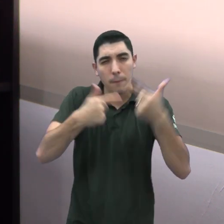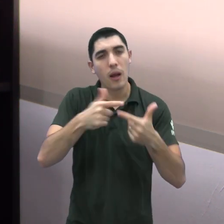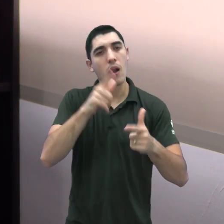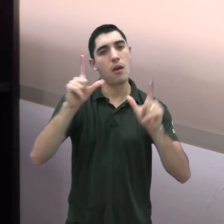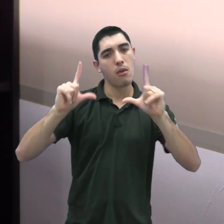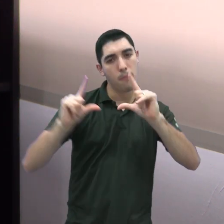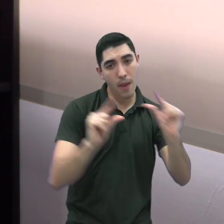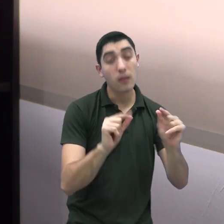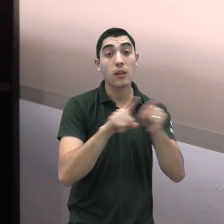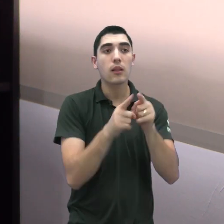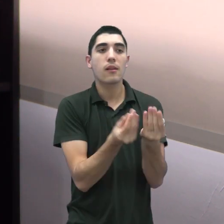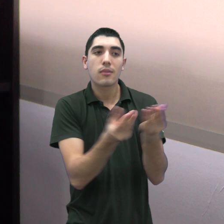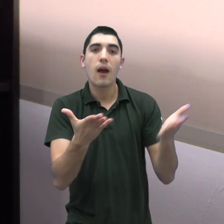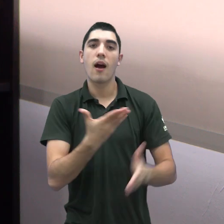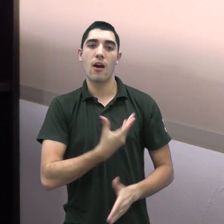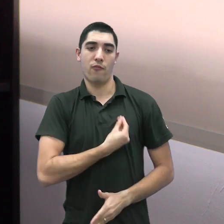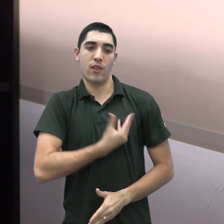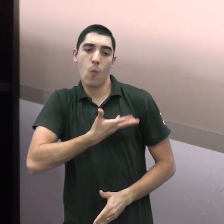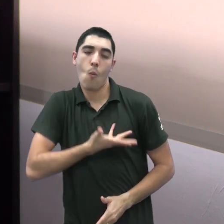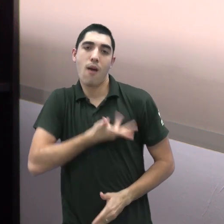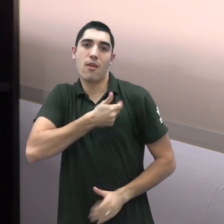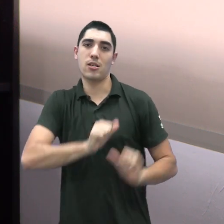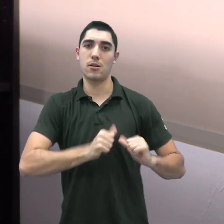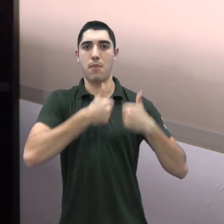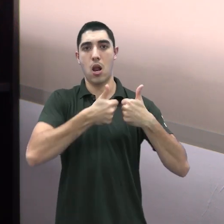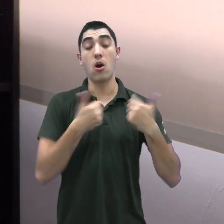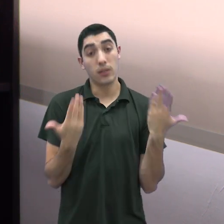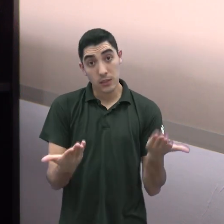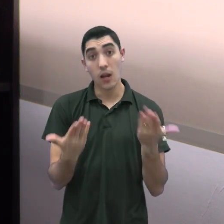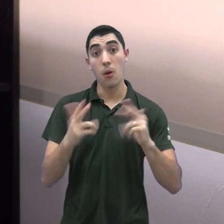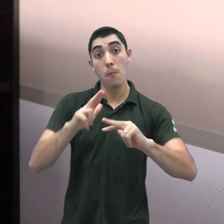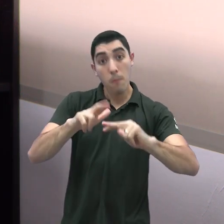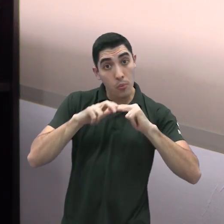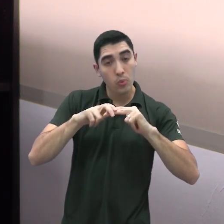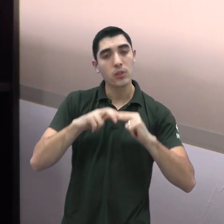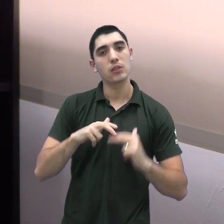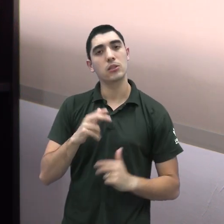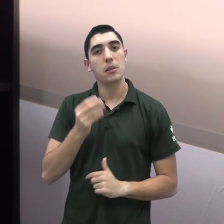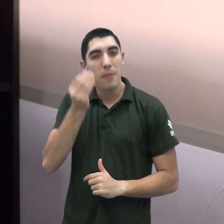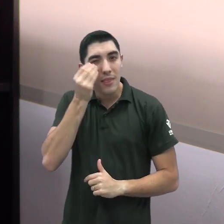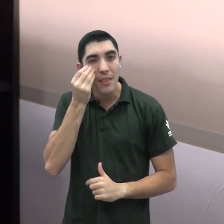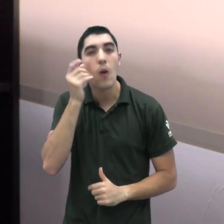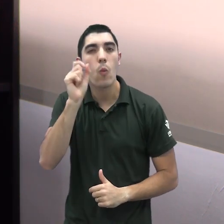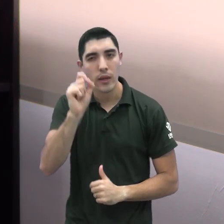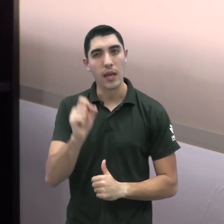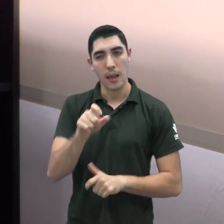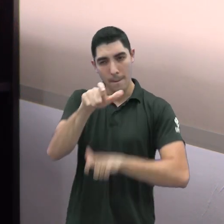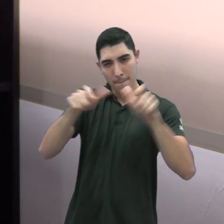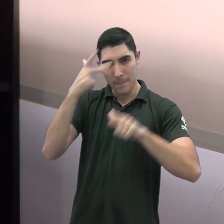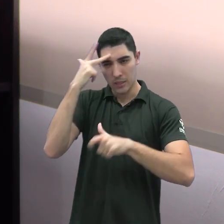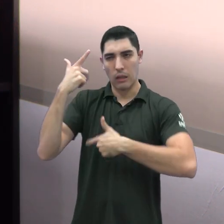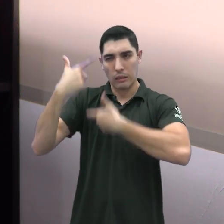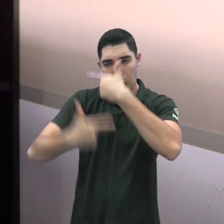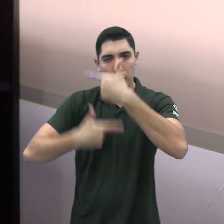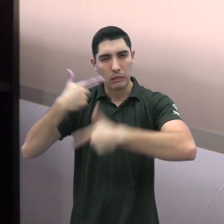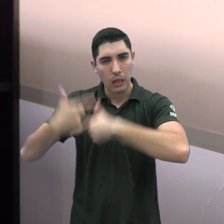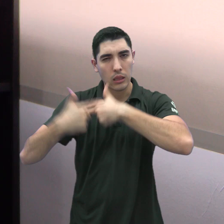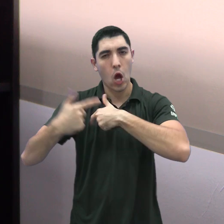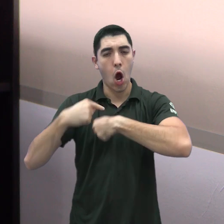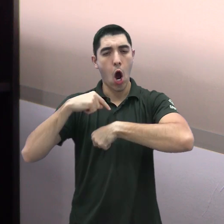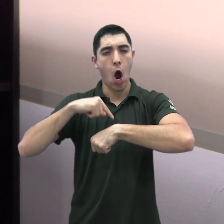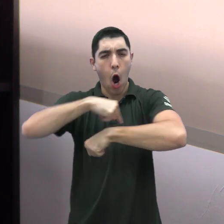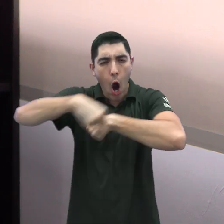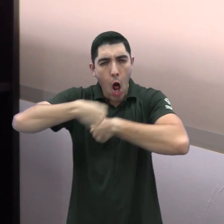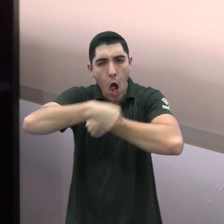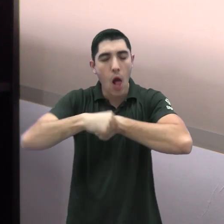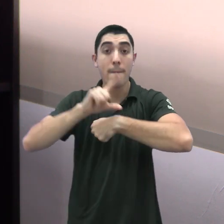dar mais qualidade de vida para esses empregados. Com isso, fazer com que haja menos horas para ser computadas durante